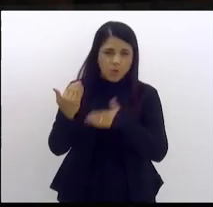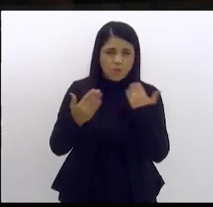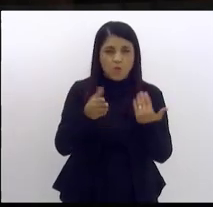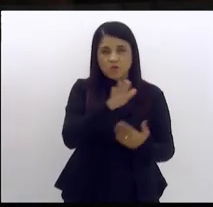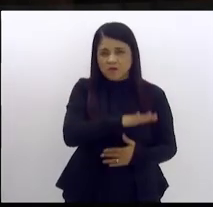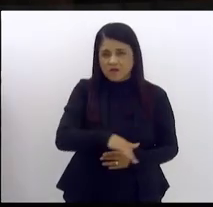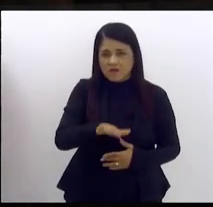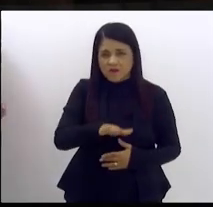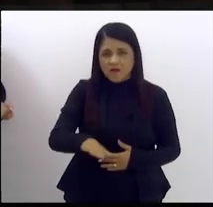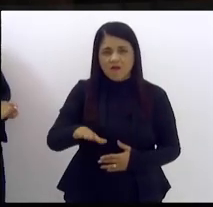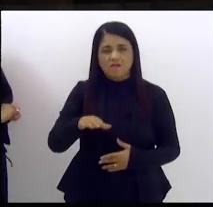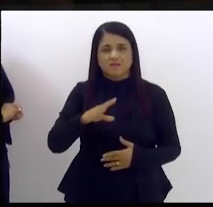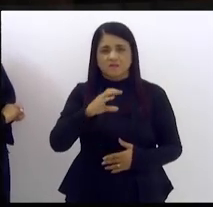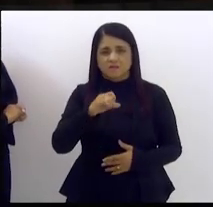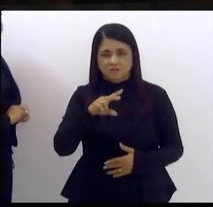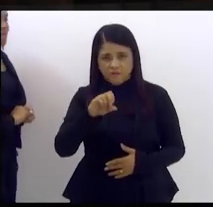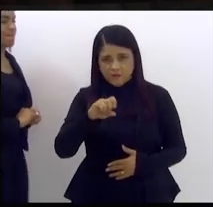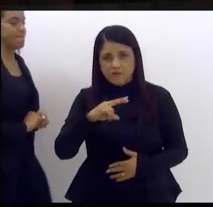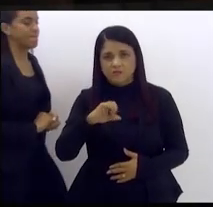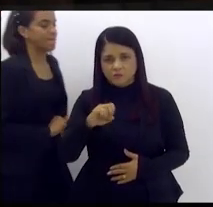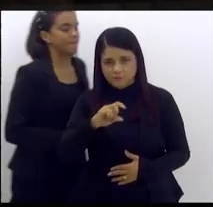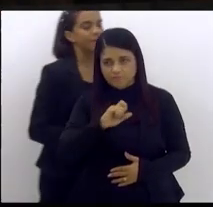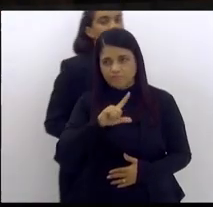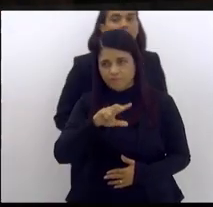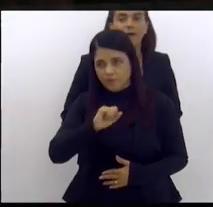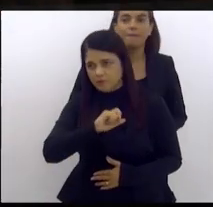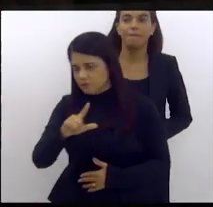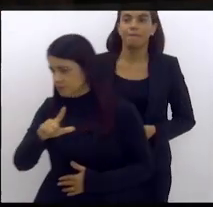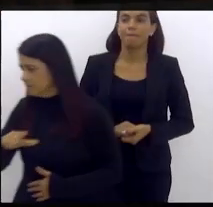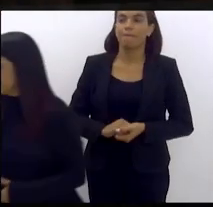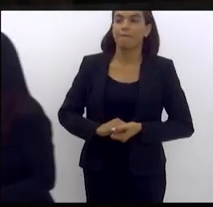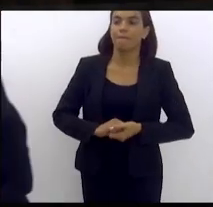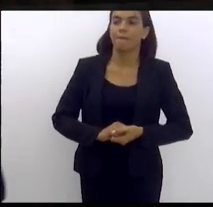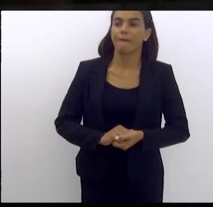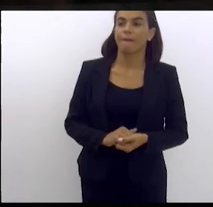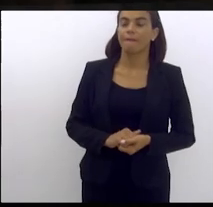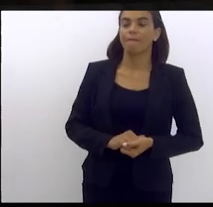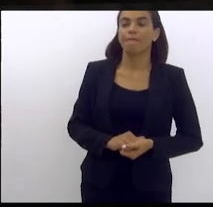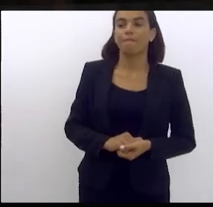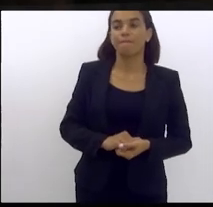civ é uma desgraça uma Total desgraça